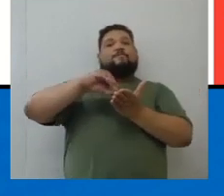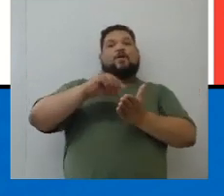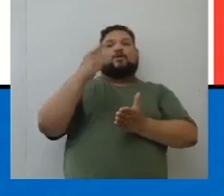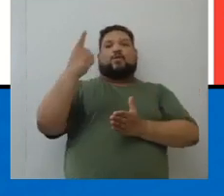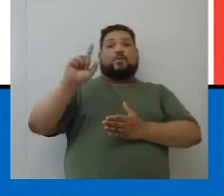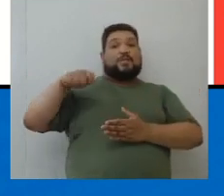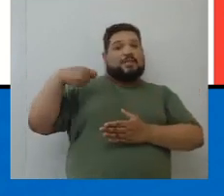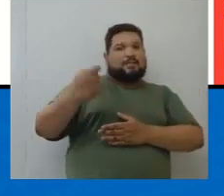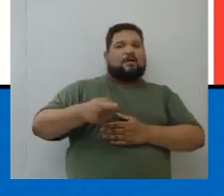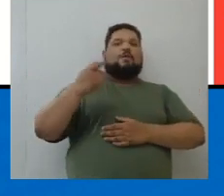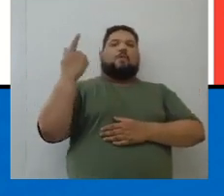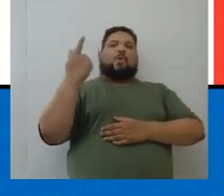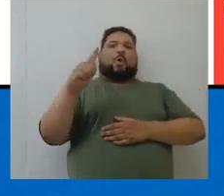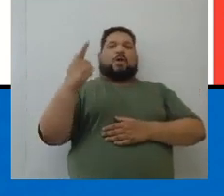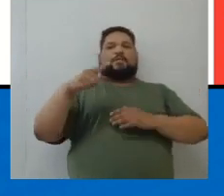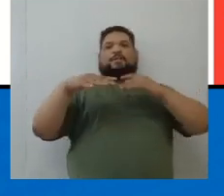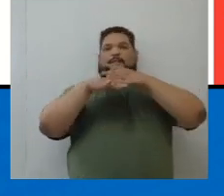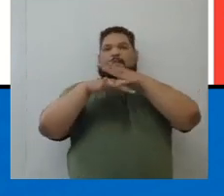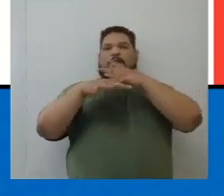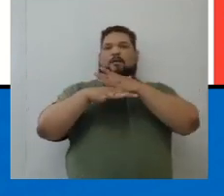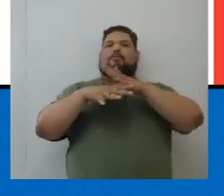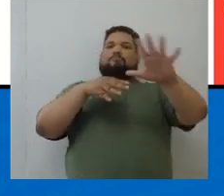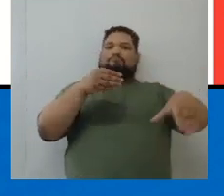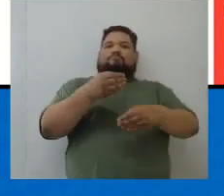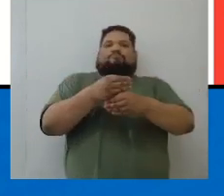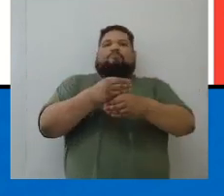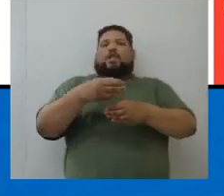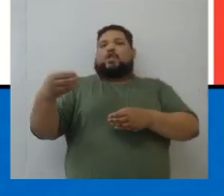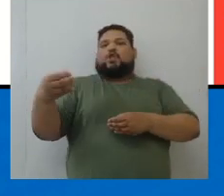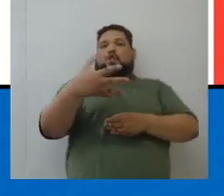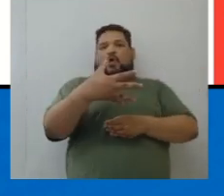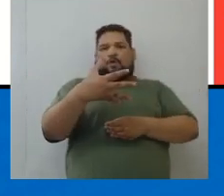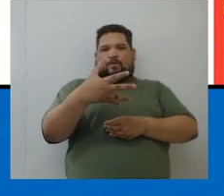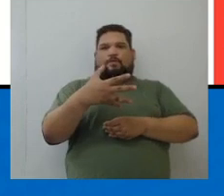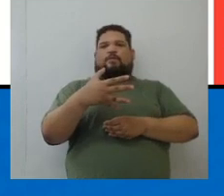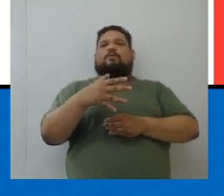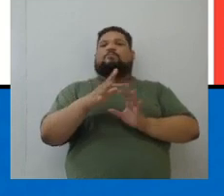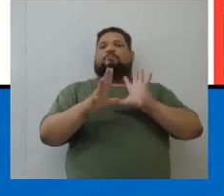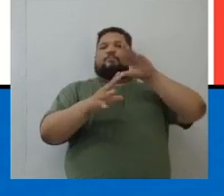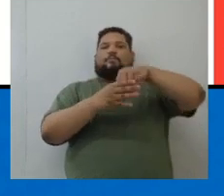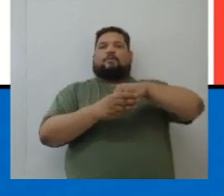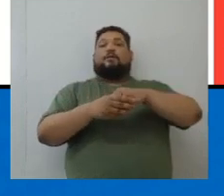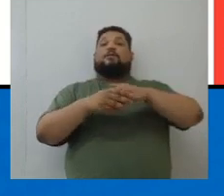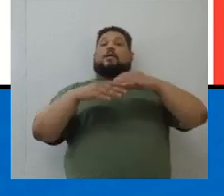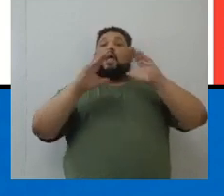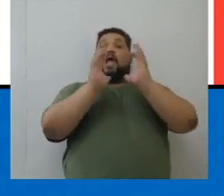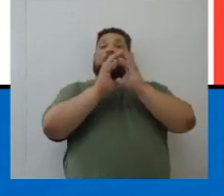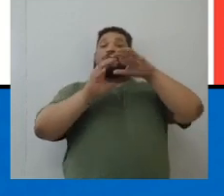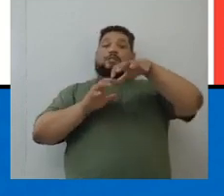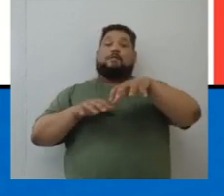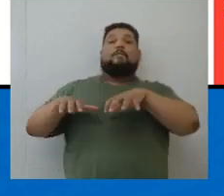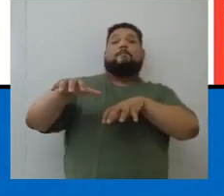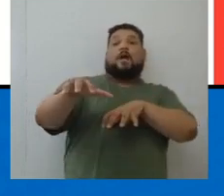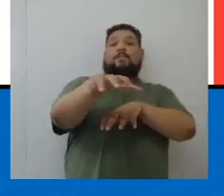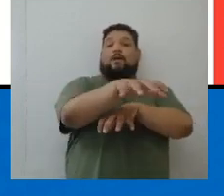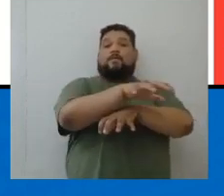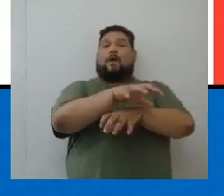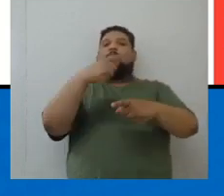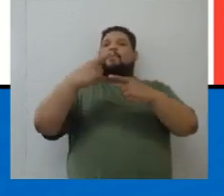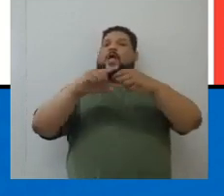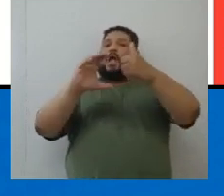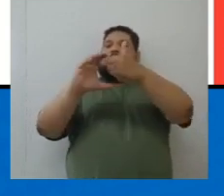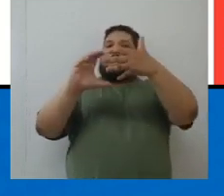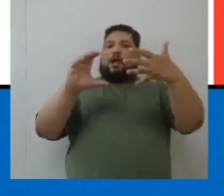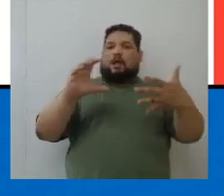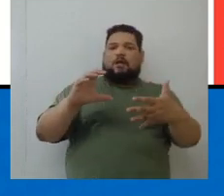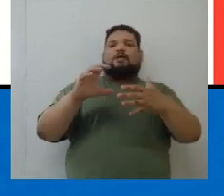de Goiânia, que passou, né, há pouco tempo, a incorporar também a região metropolitana do Recife, justamente por esse caráter do